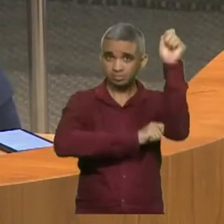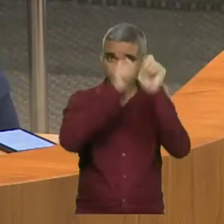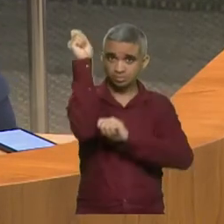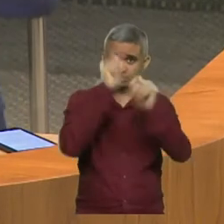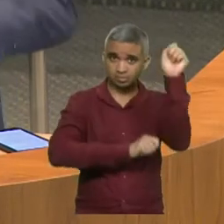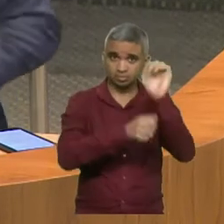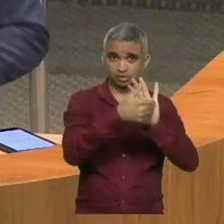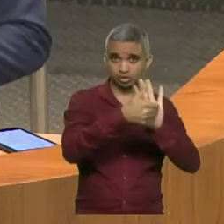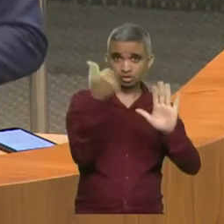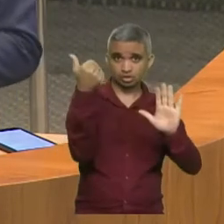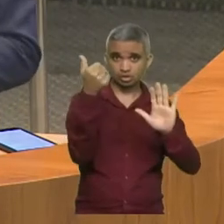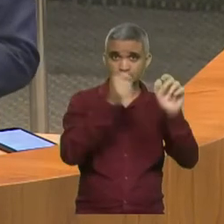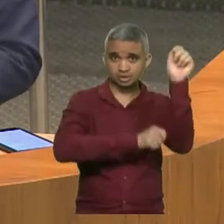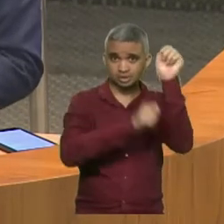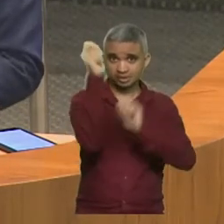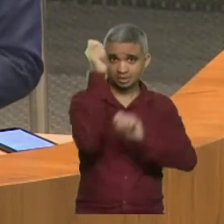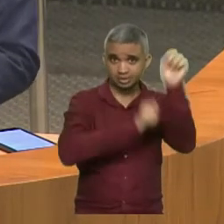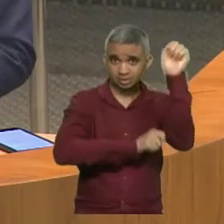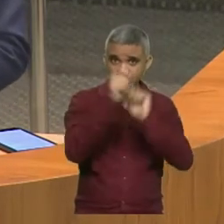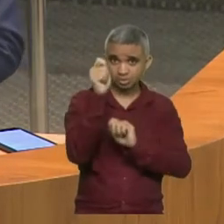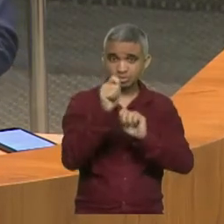e o nosso projeto foi vetado na CCJ.